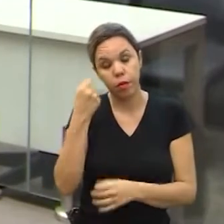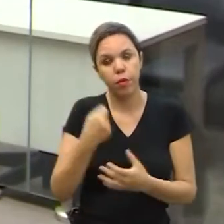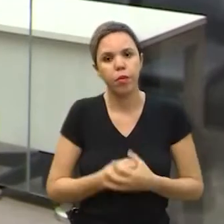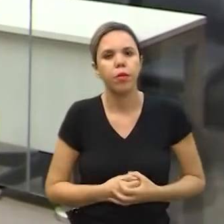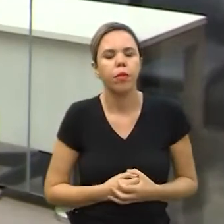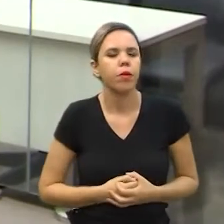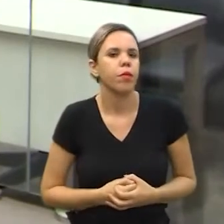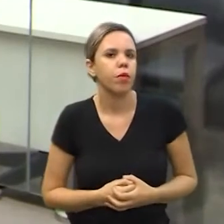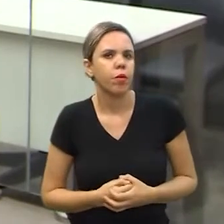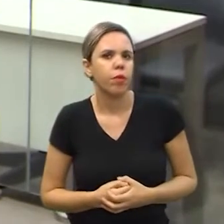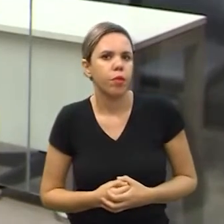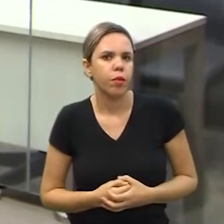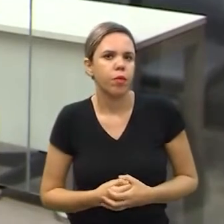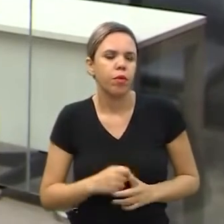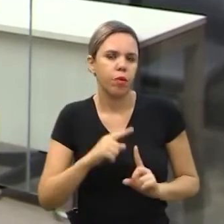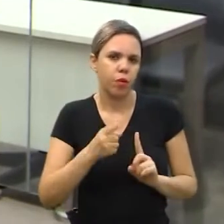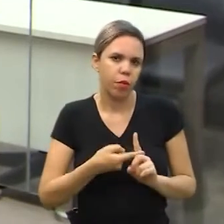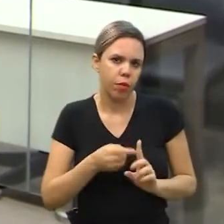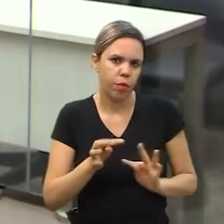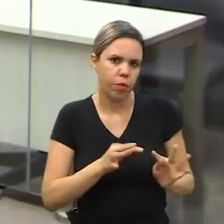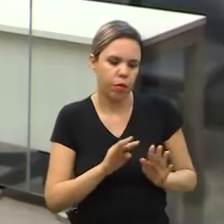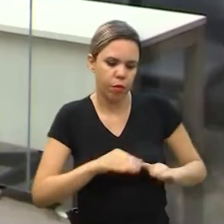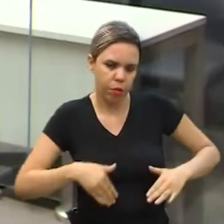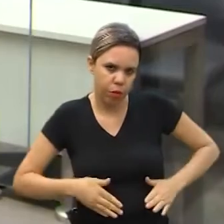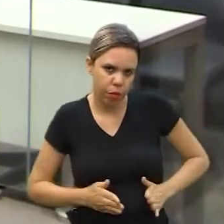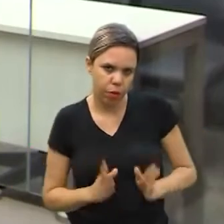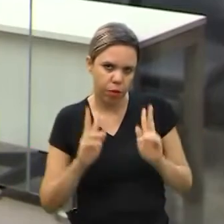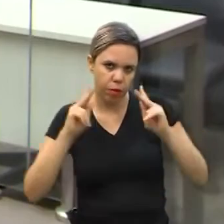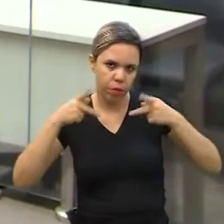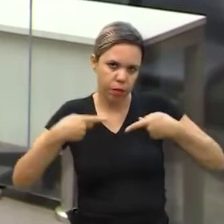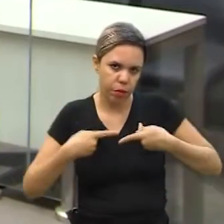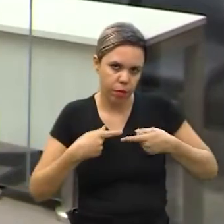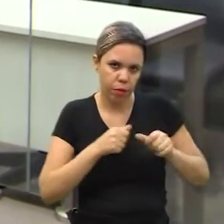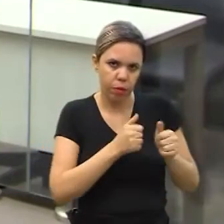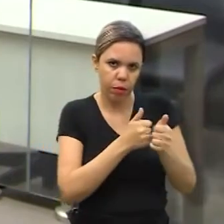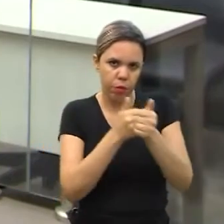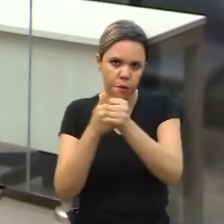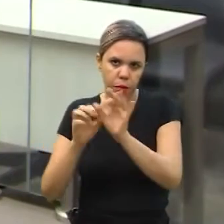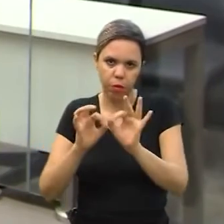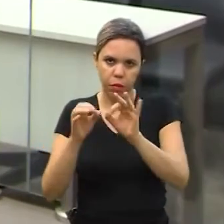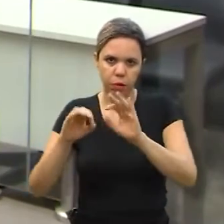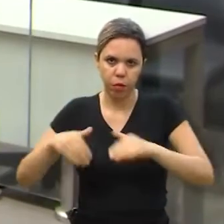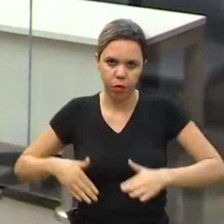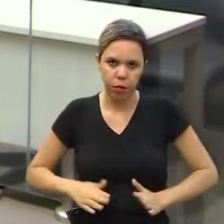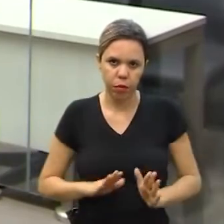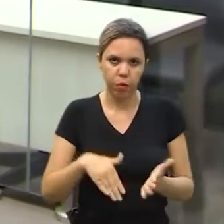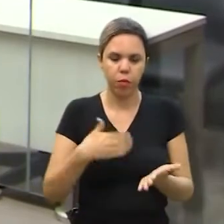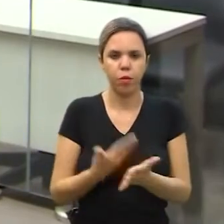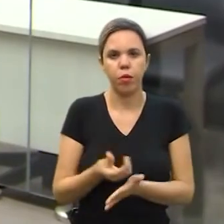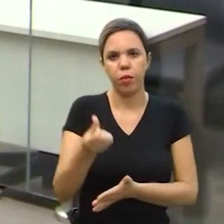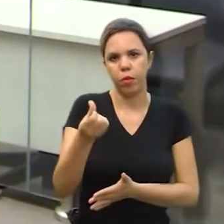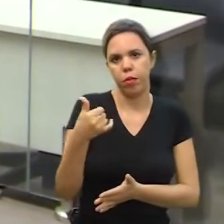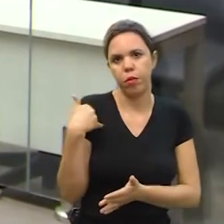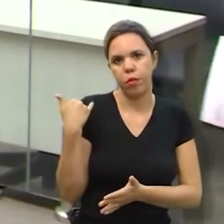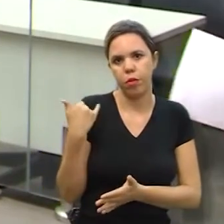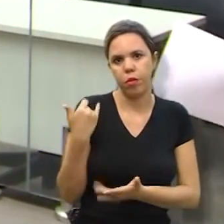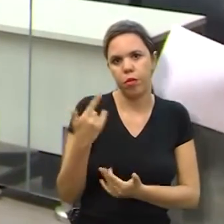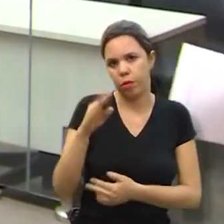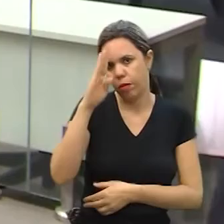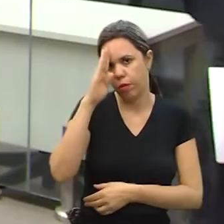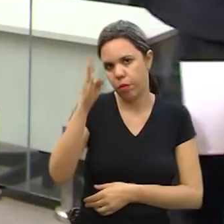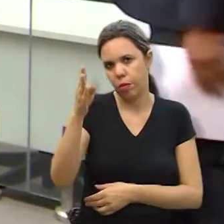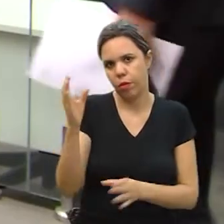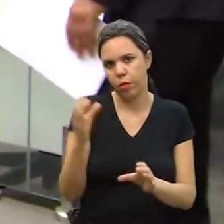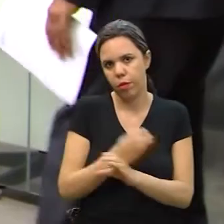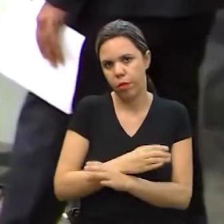mãe, né, no pré-natal, o parto humanizado, o acompanhamento desde o nascimento até os 6 anos